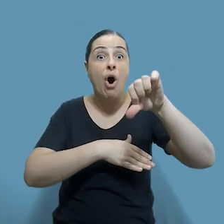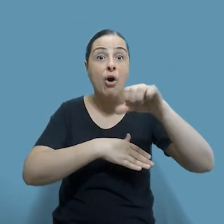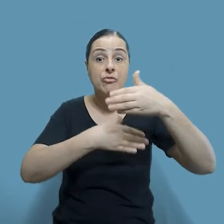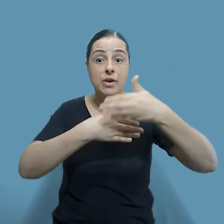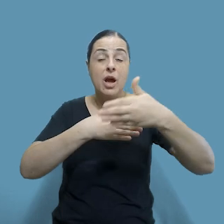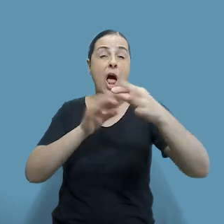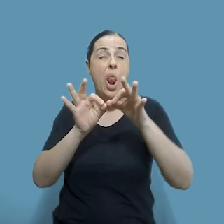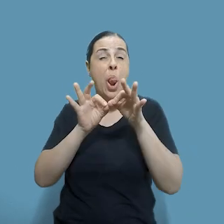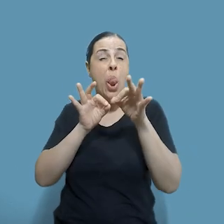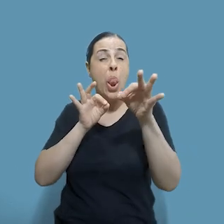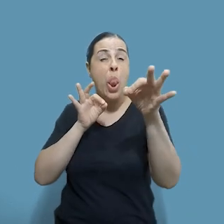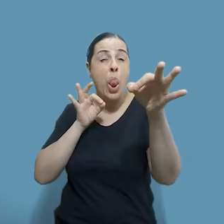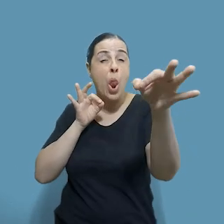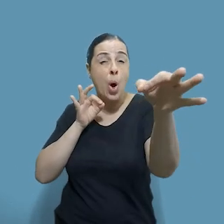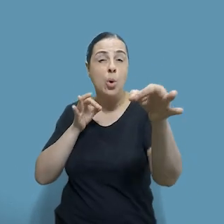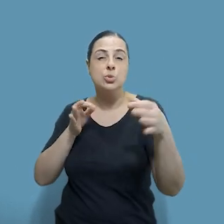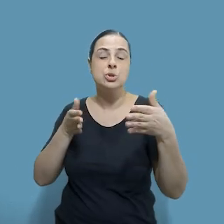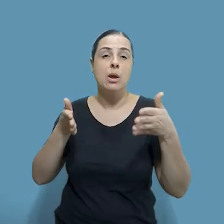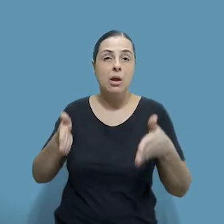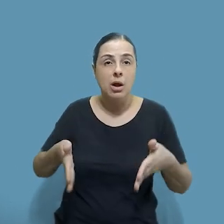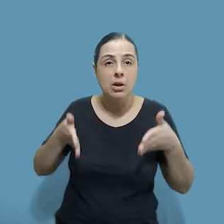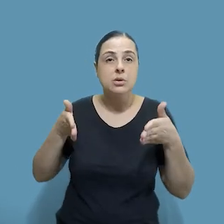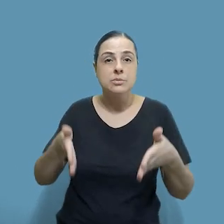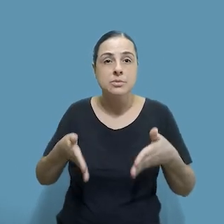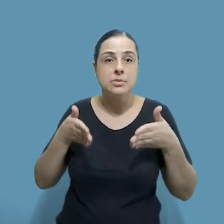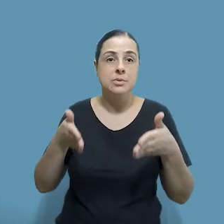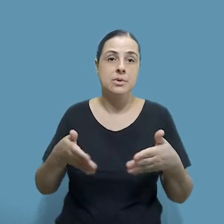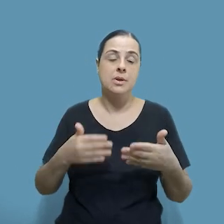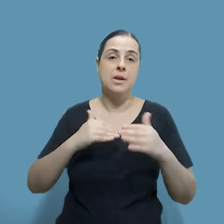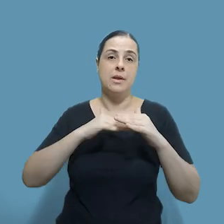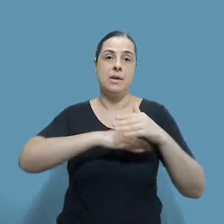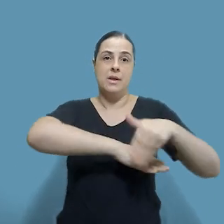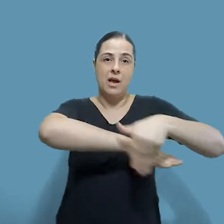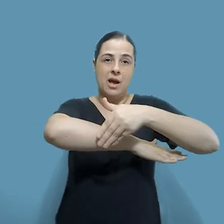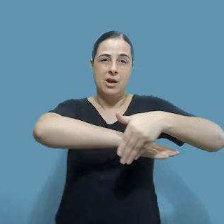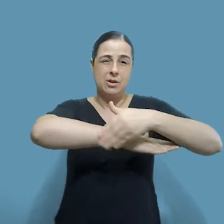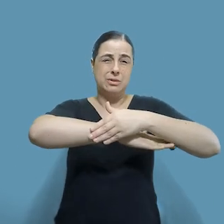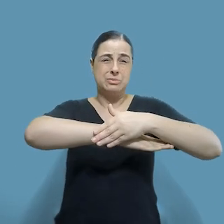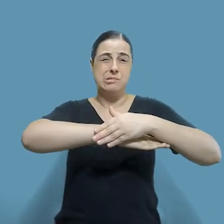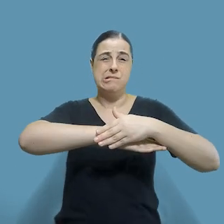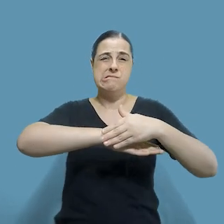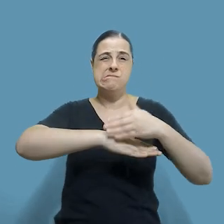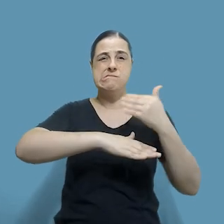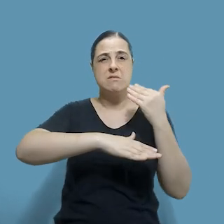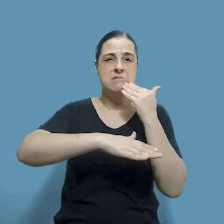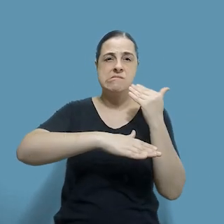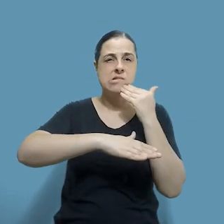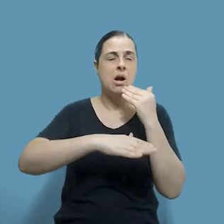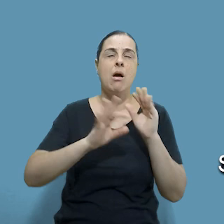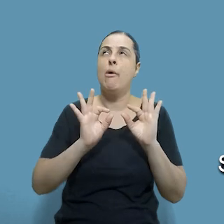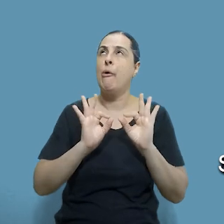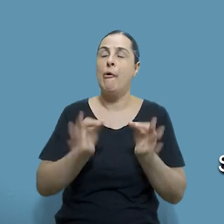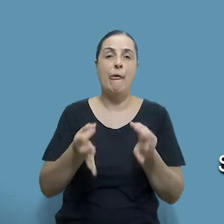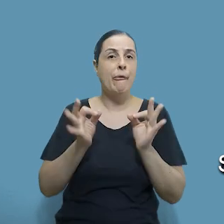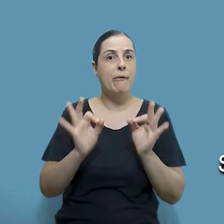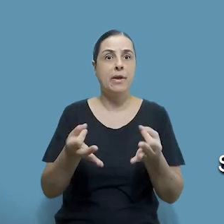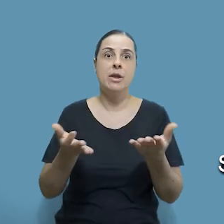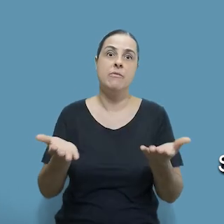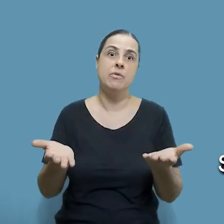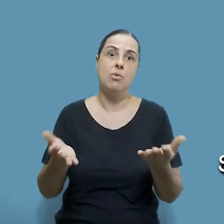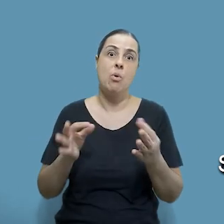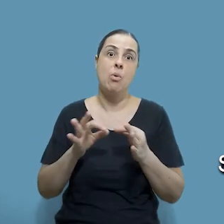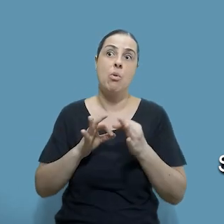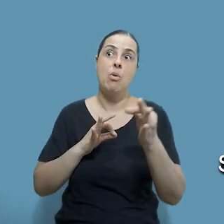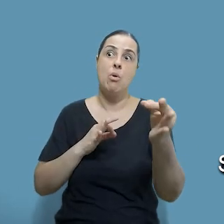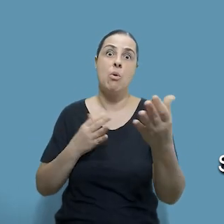e muitas vezes guias calçadas que não são, tudo esburacado, sério, horrível. Só que o que também me